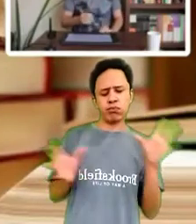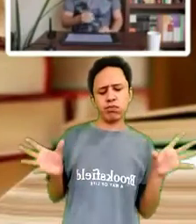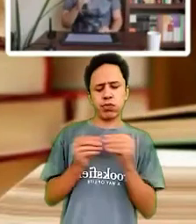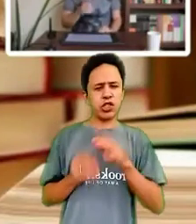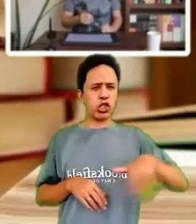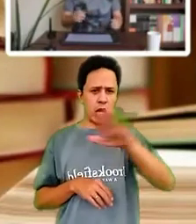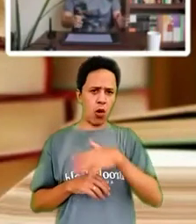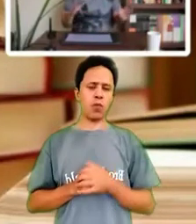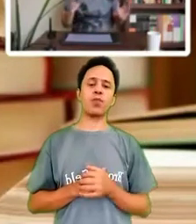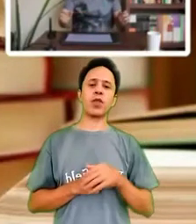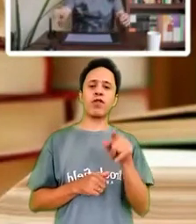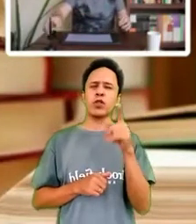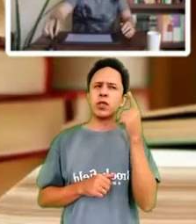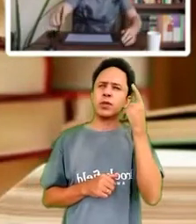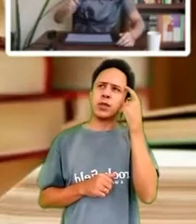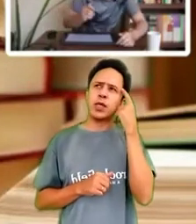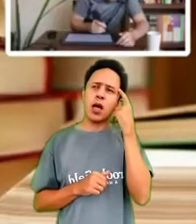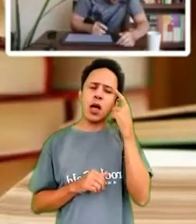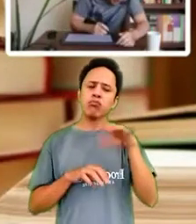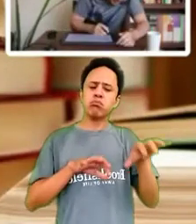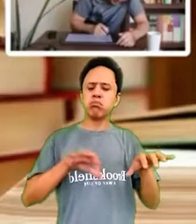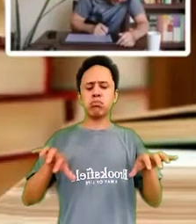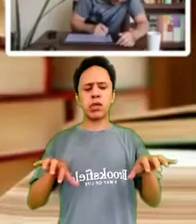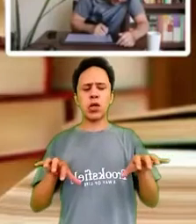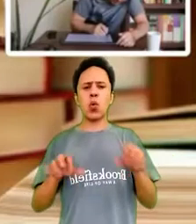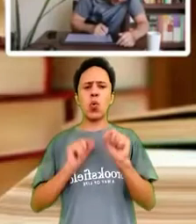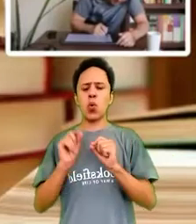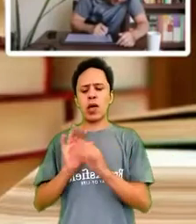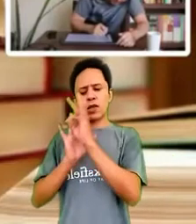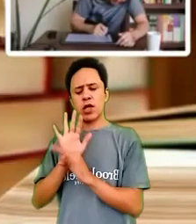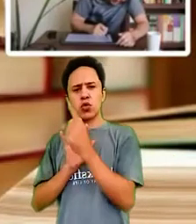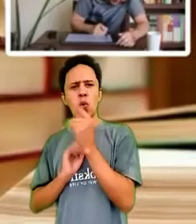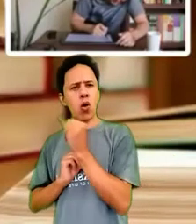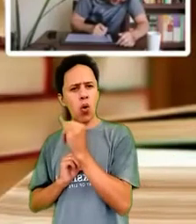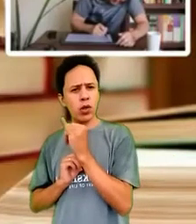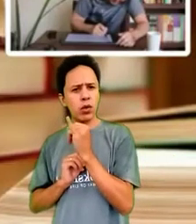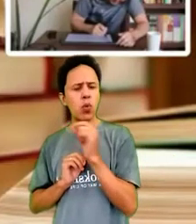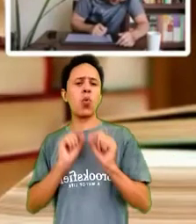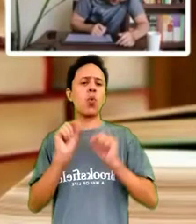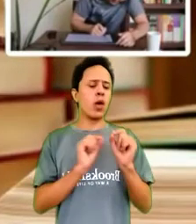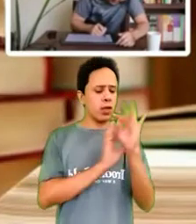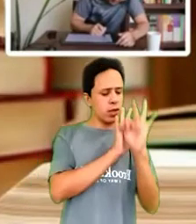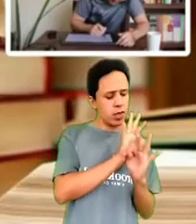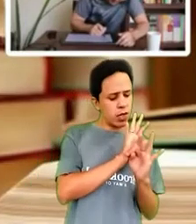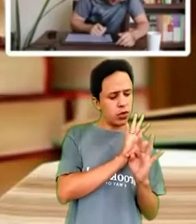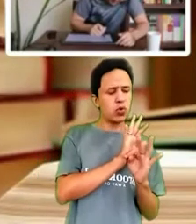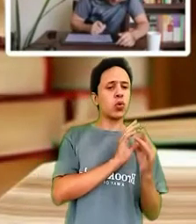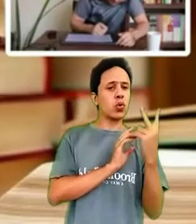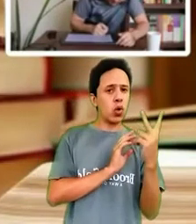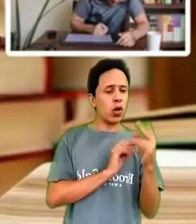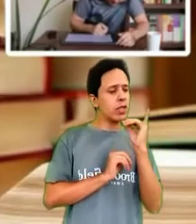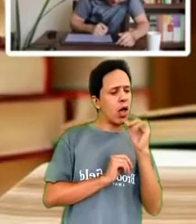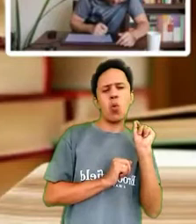mas você vai fazer a separação aqui e dizer o que o texto 1 narra e o